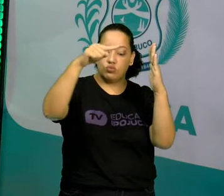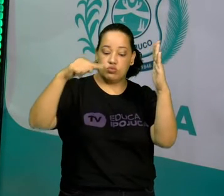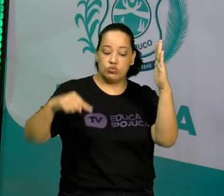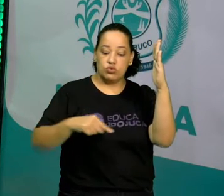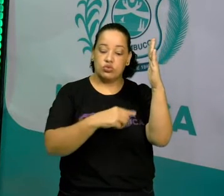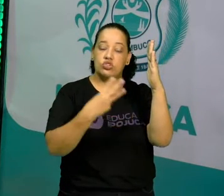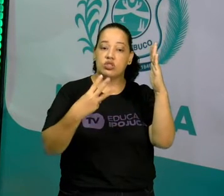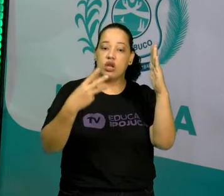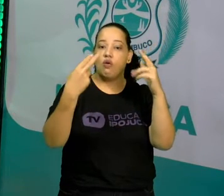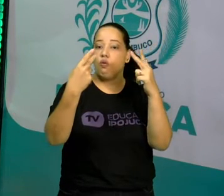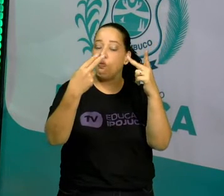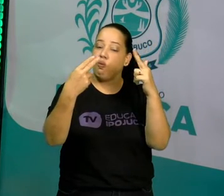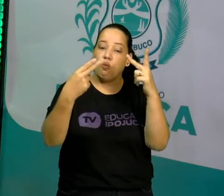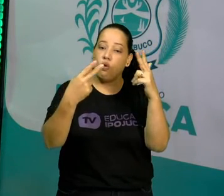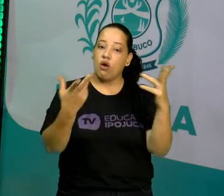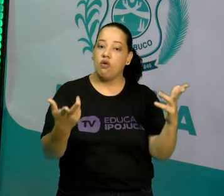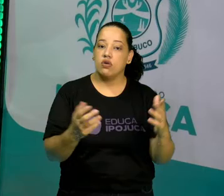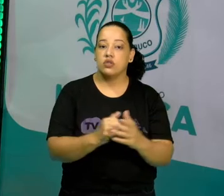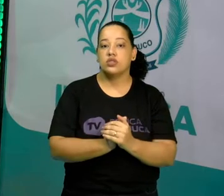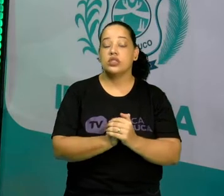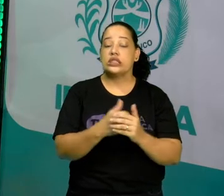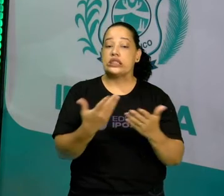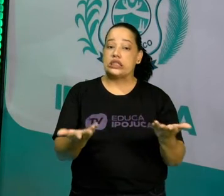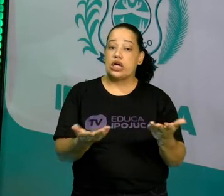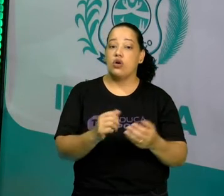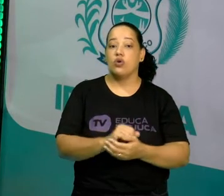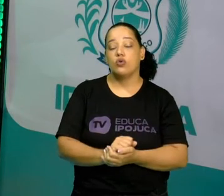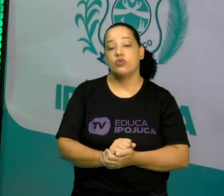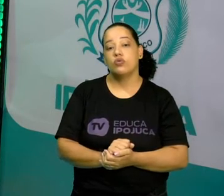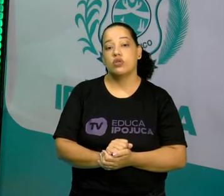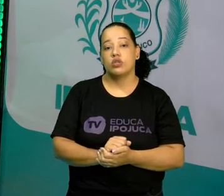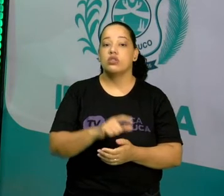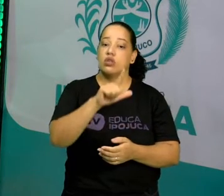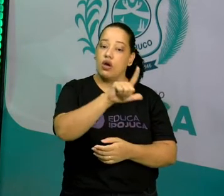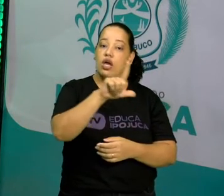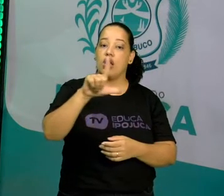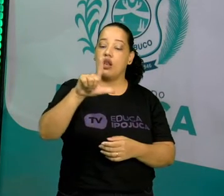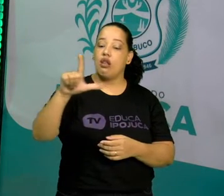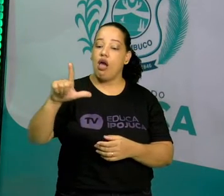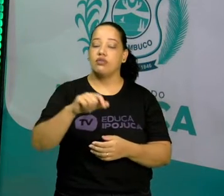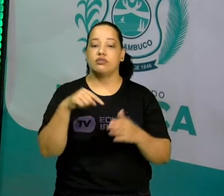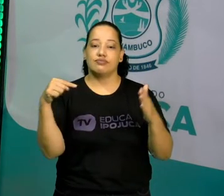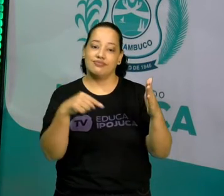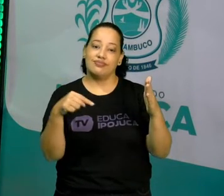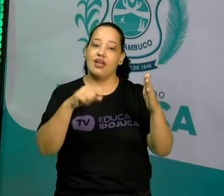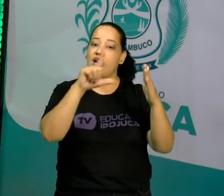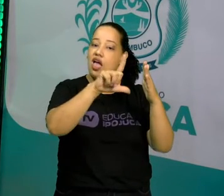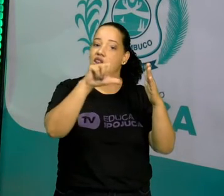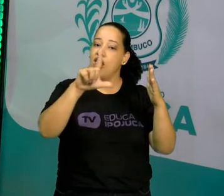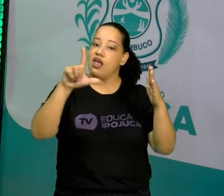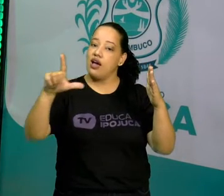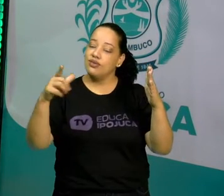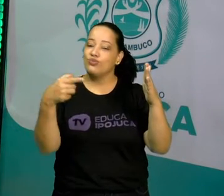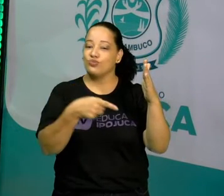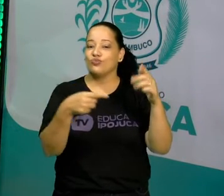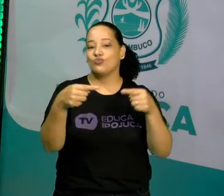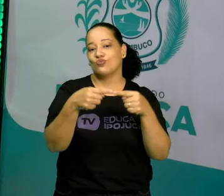mesma medida. Então, sim, eu posso dizer pelo caso LLL que esses dois triângulos